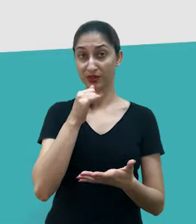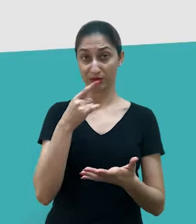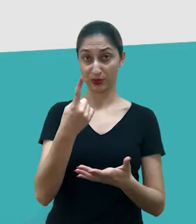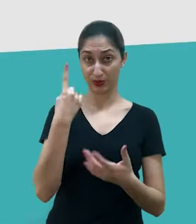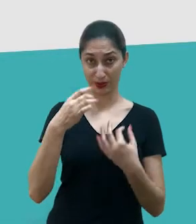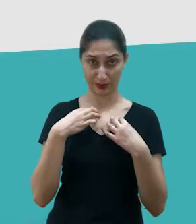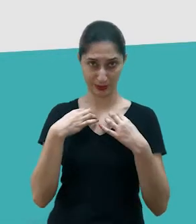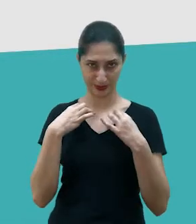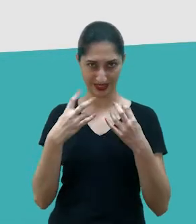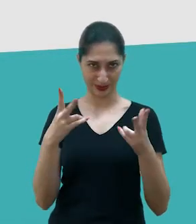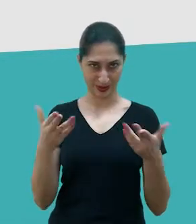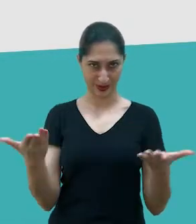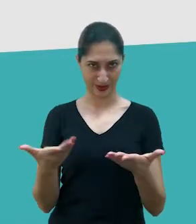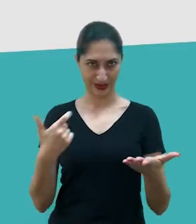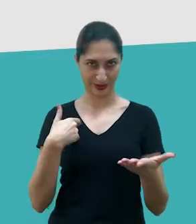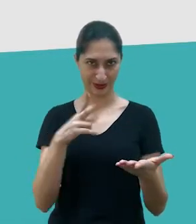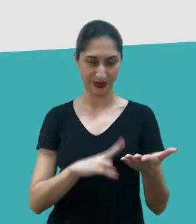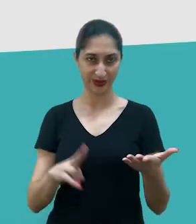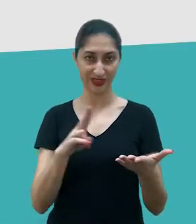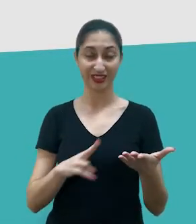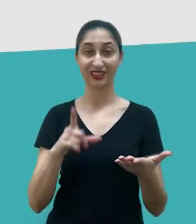t-shirt, como a que eu estou usando,